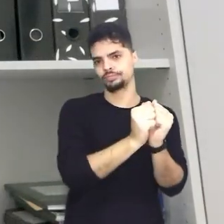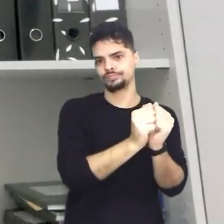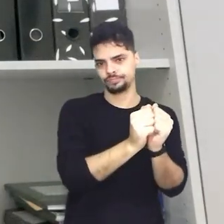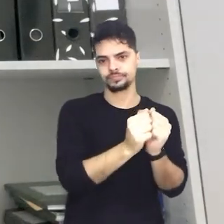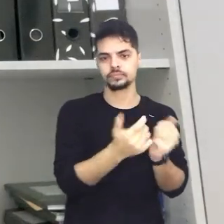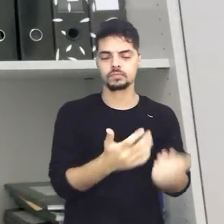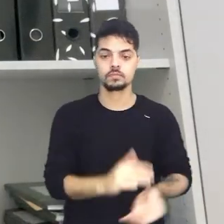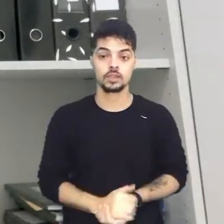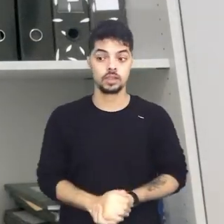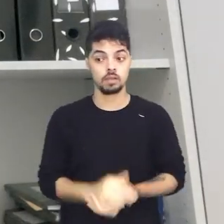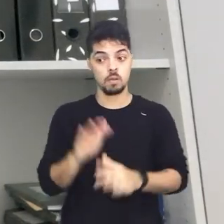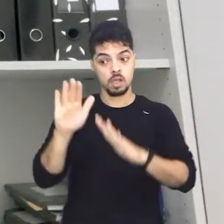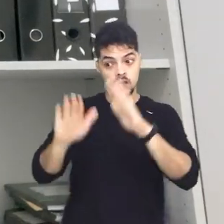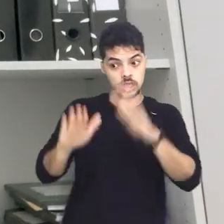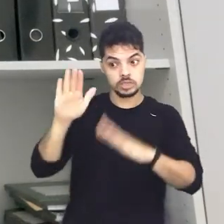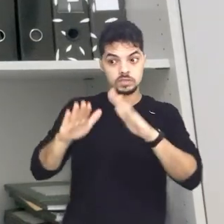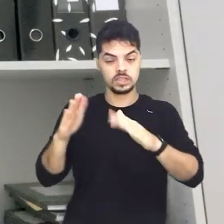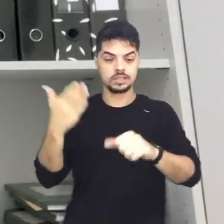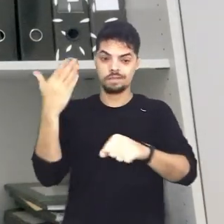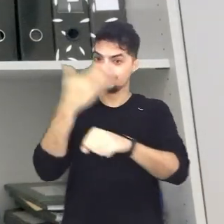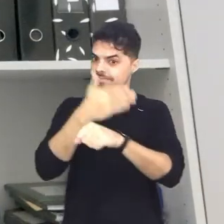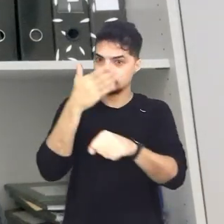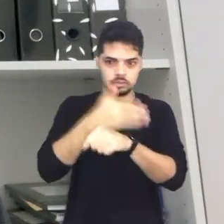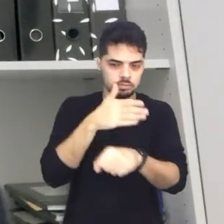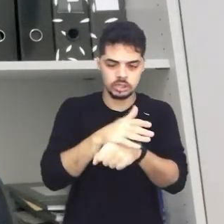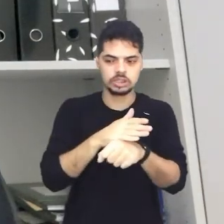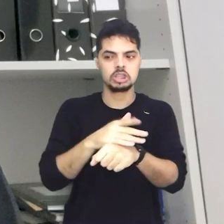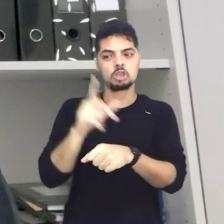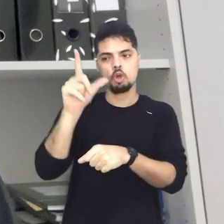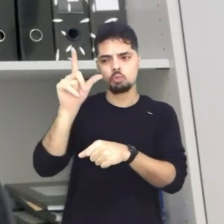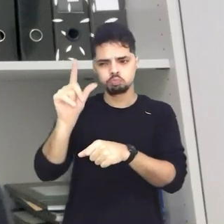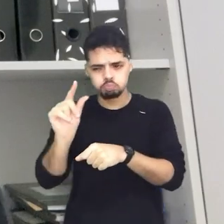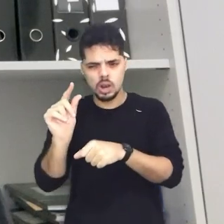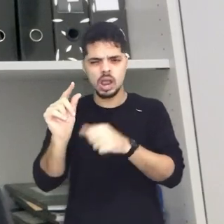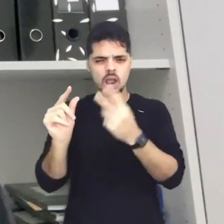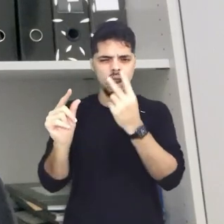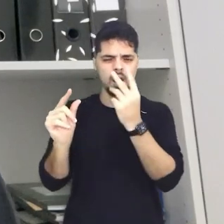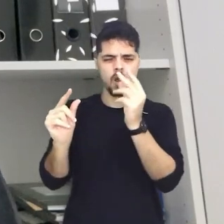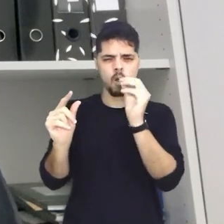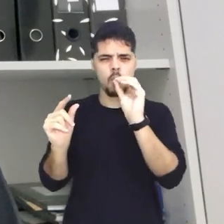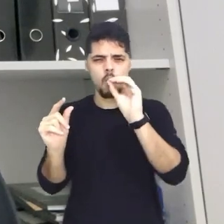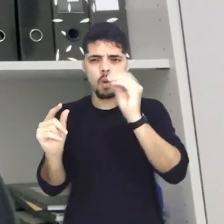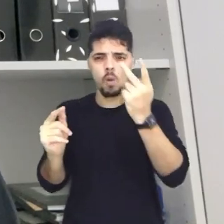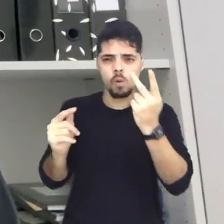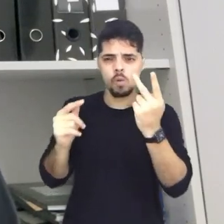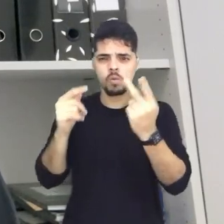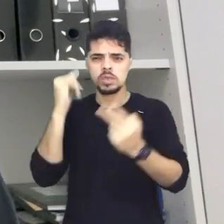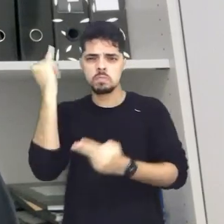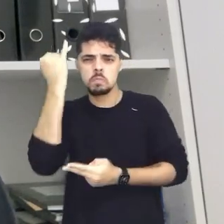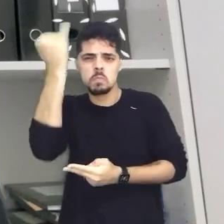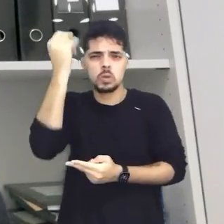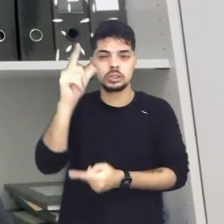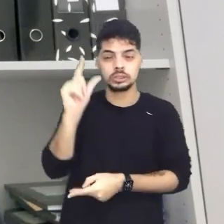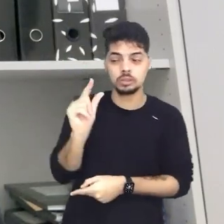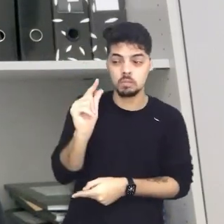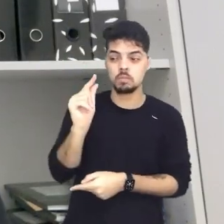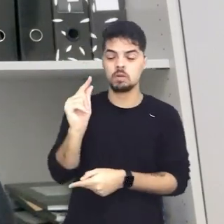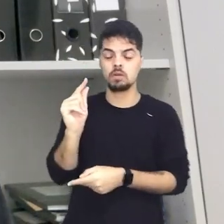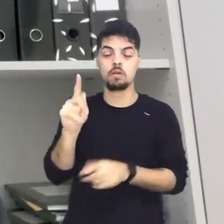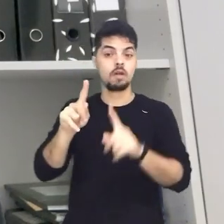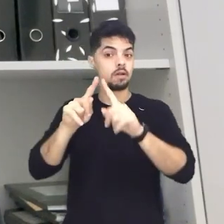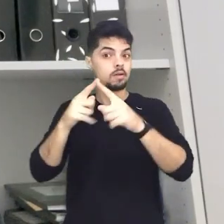seja, por mais relevantes e importantes que possam ter sido as transformações provenientes